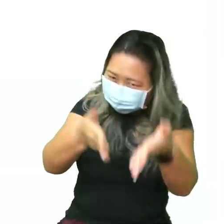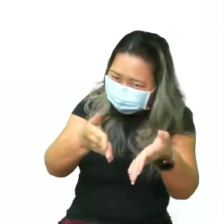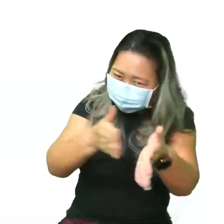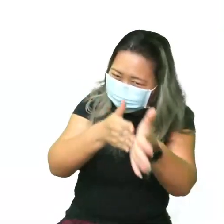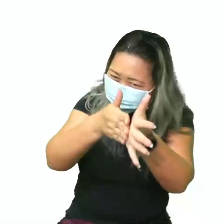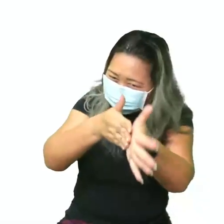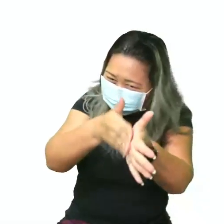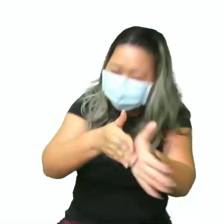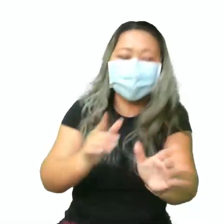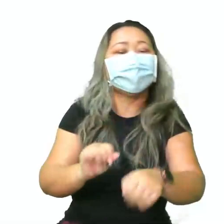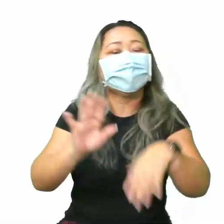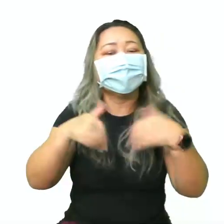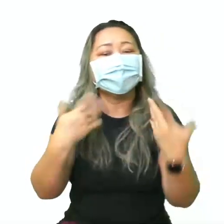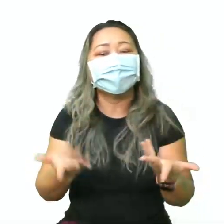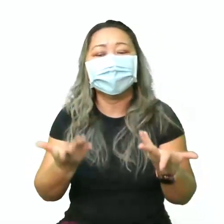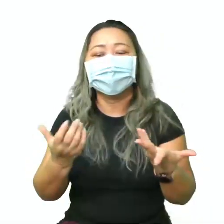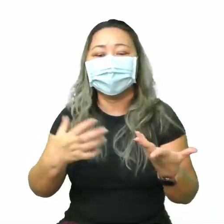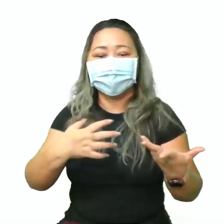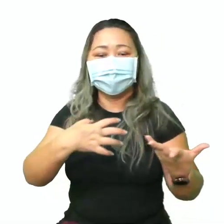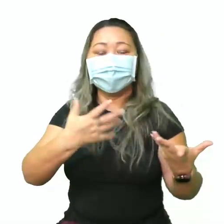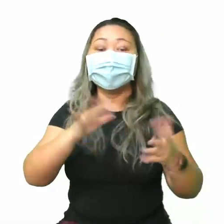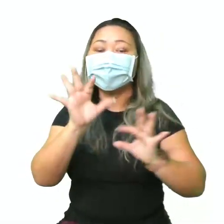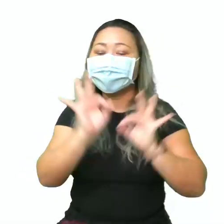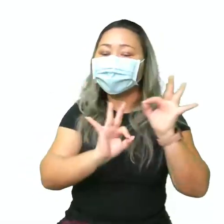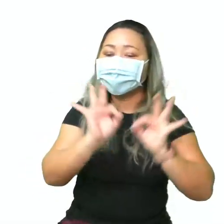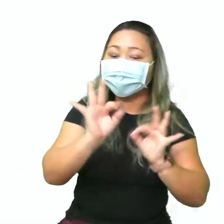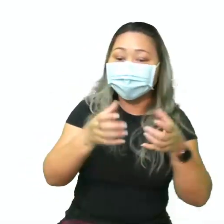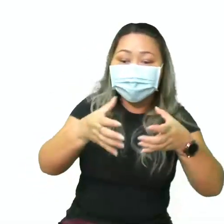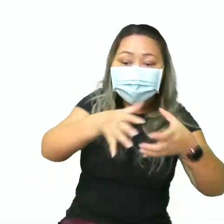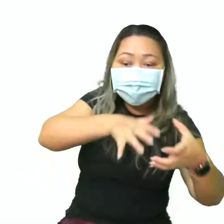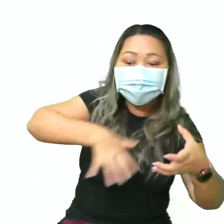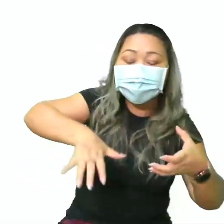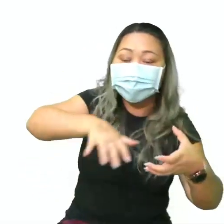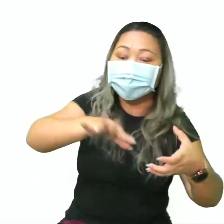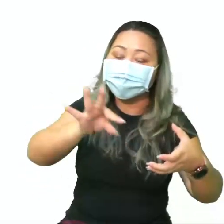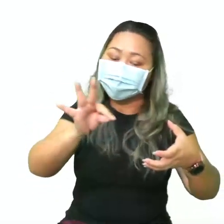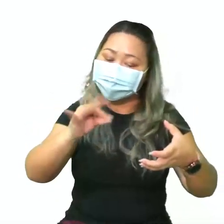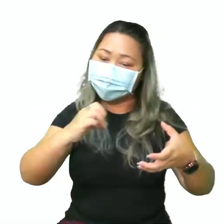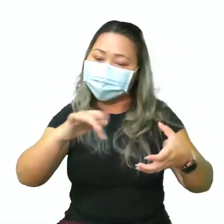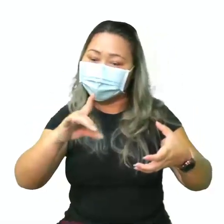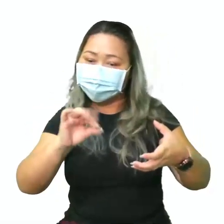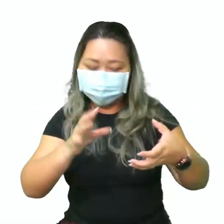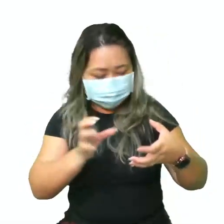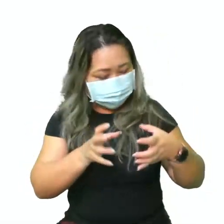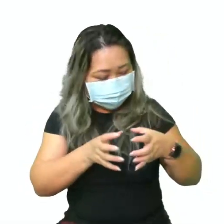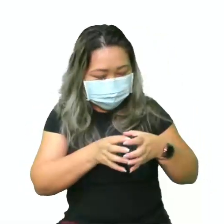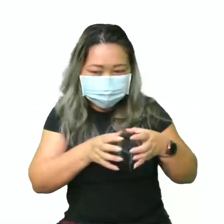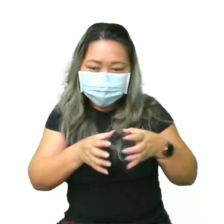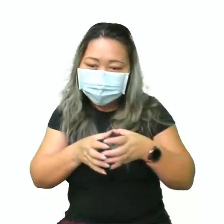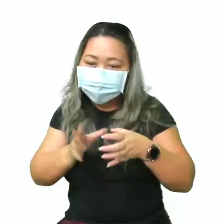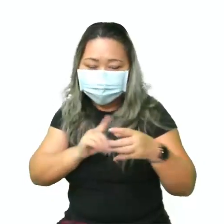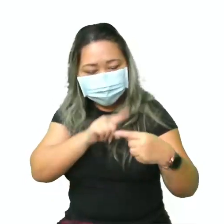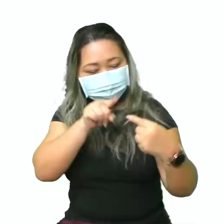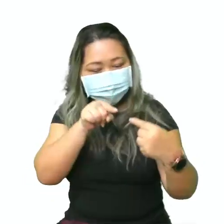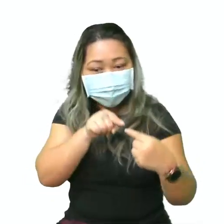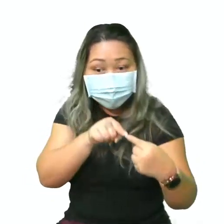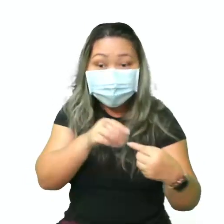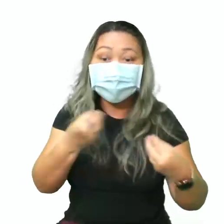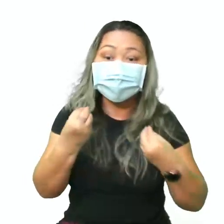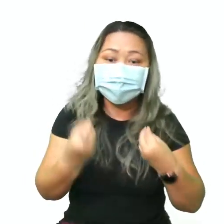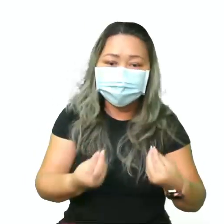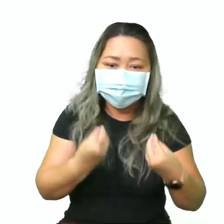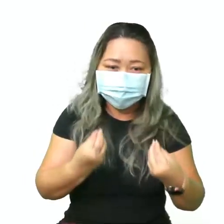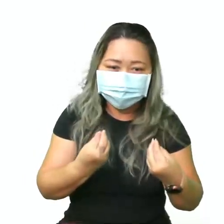trabalhar melhor com essa pessoa, porque eu tenho uma afinidade. Então, as células são meio isso, assim, elas vão formando por, né, essa proximidade,